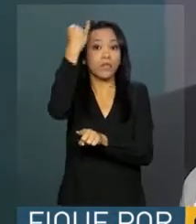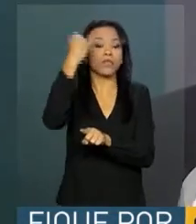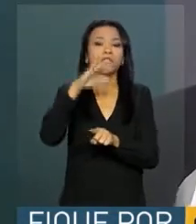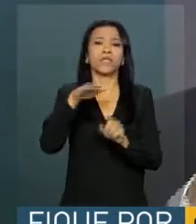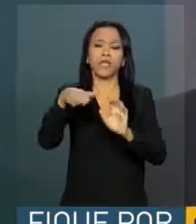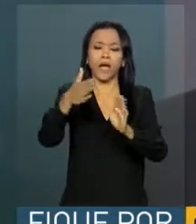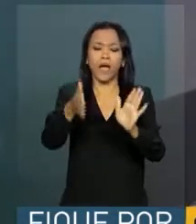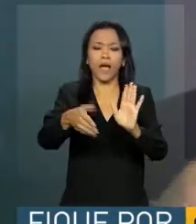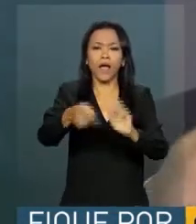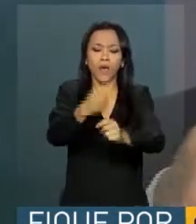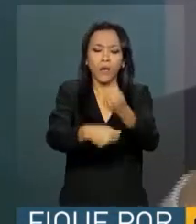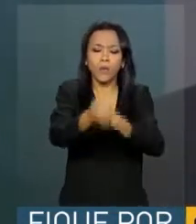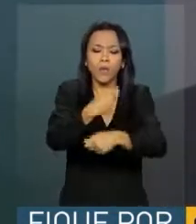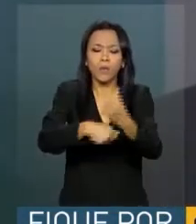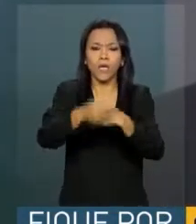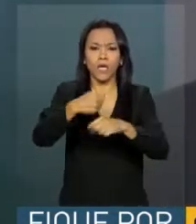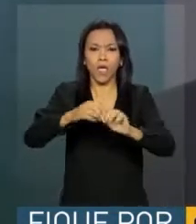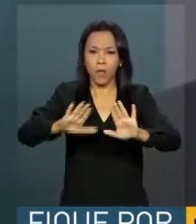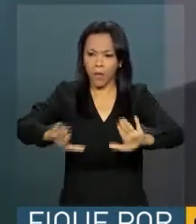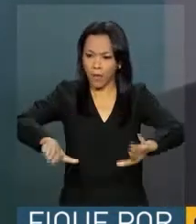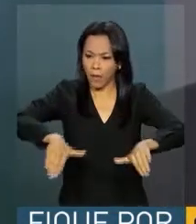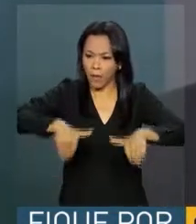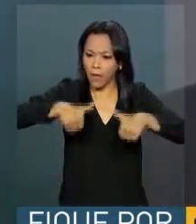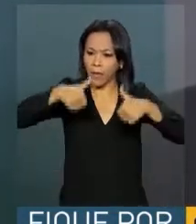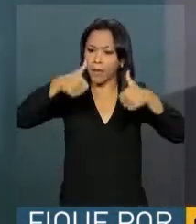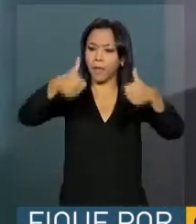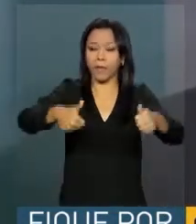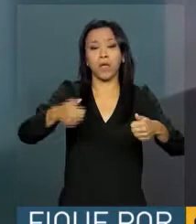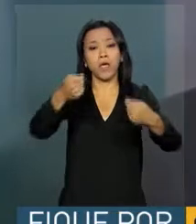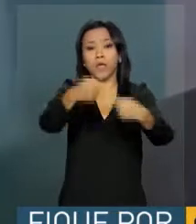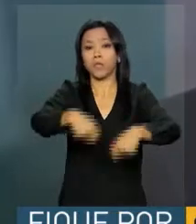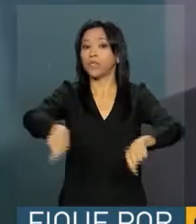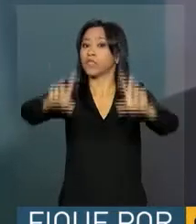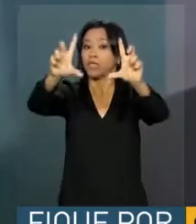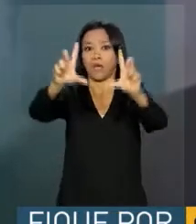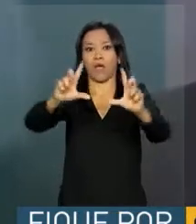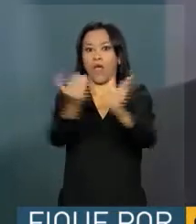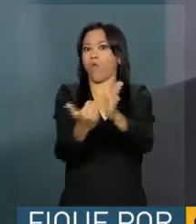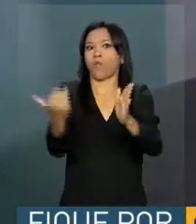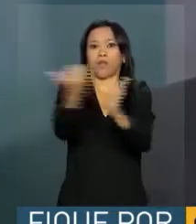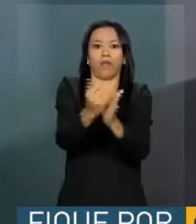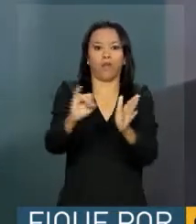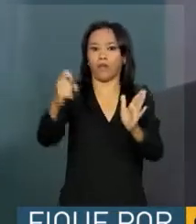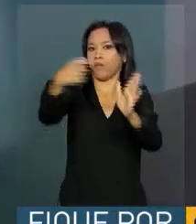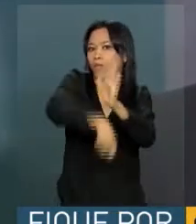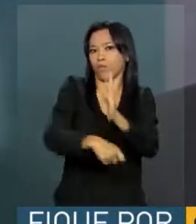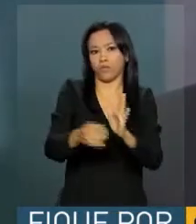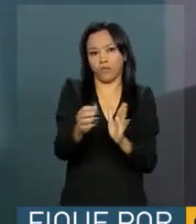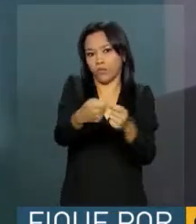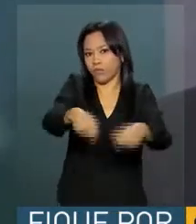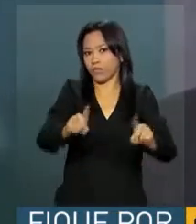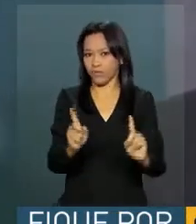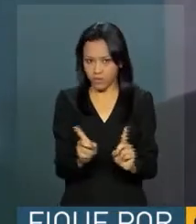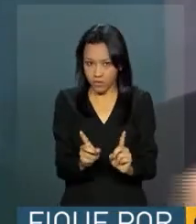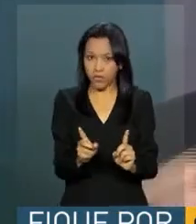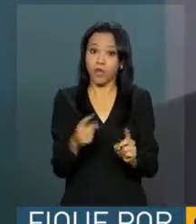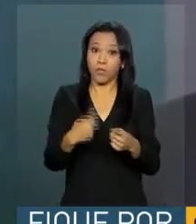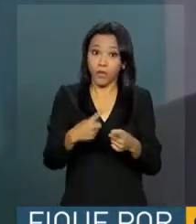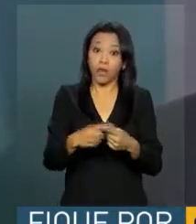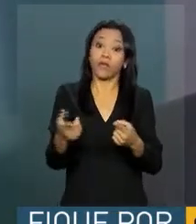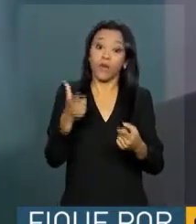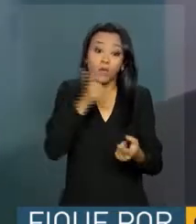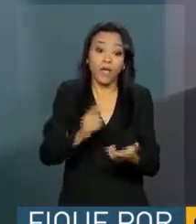economia produza mais, arrecada mais imposto. Porque na medida que produz mais, existe mais arrecadação